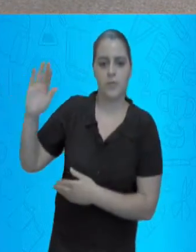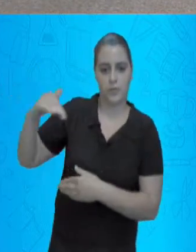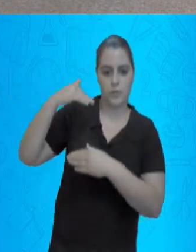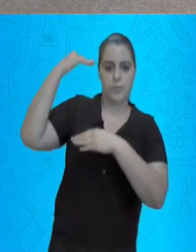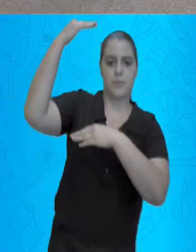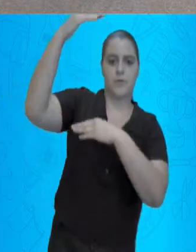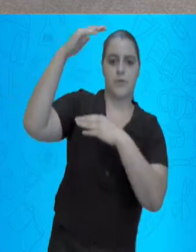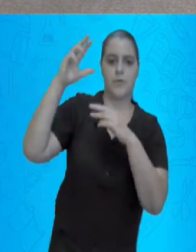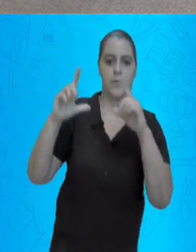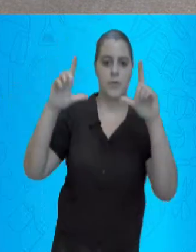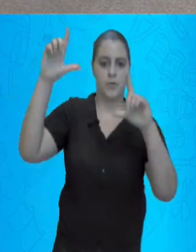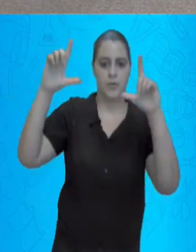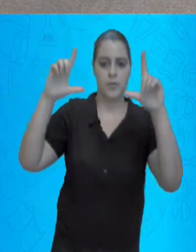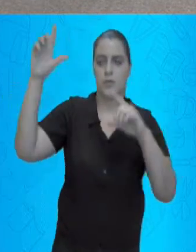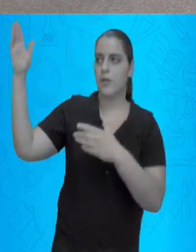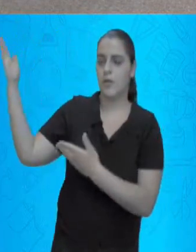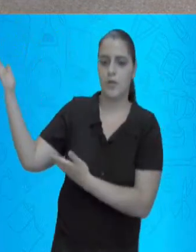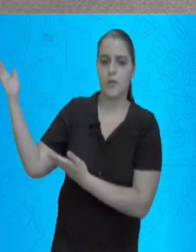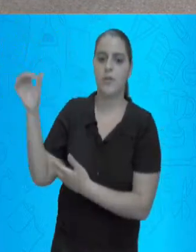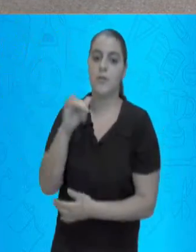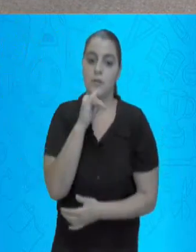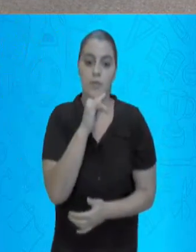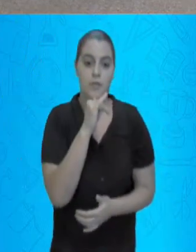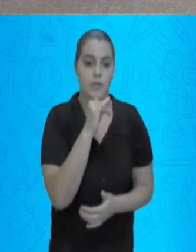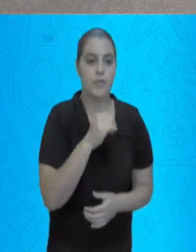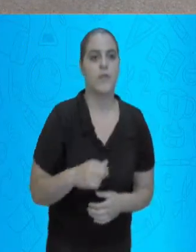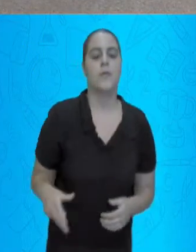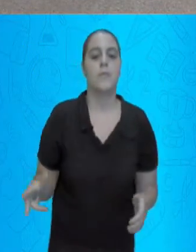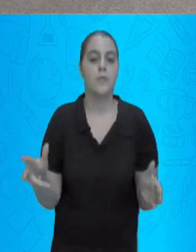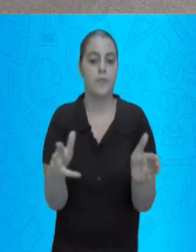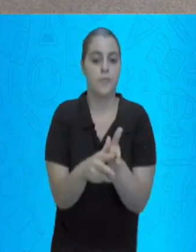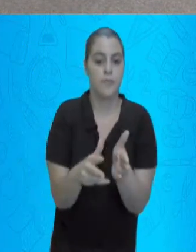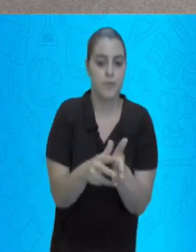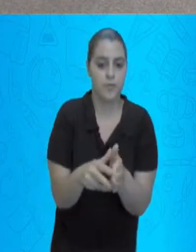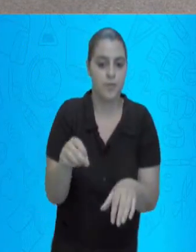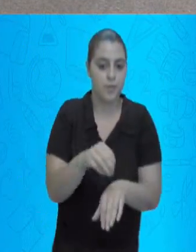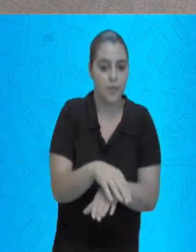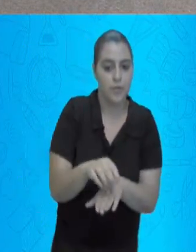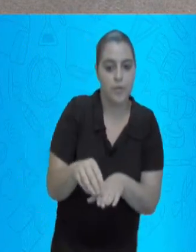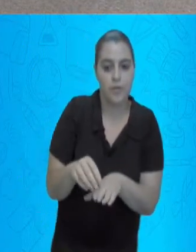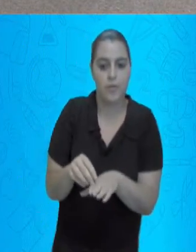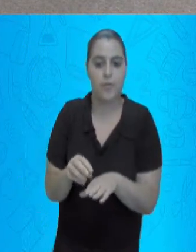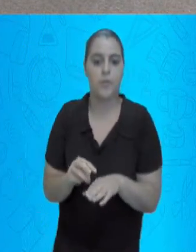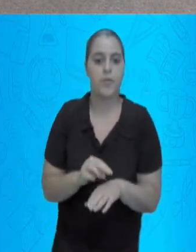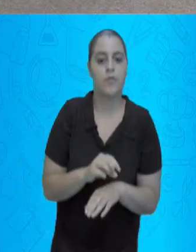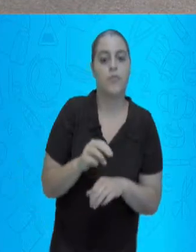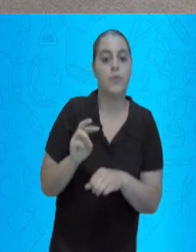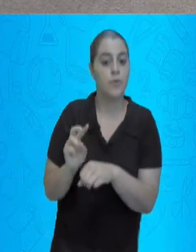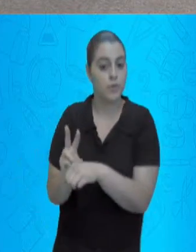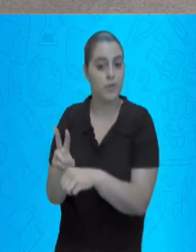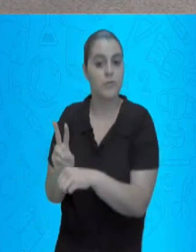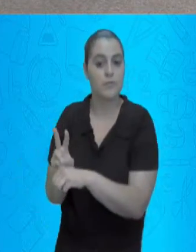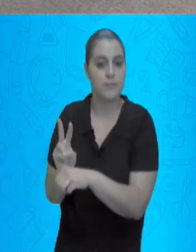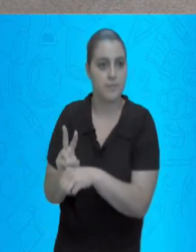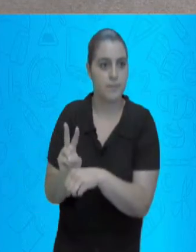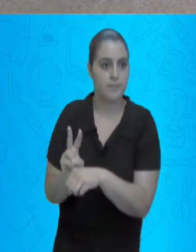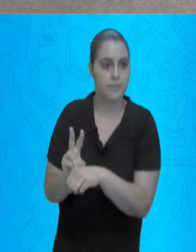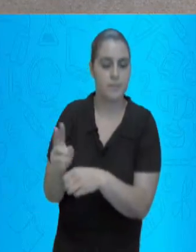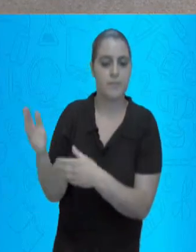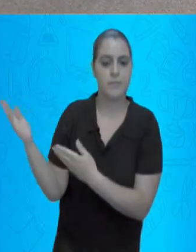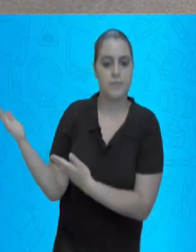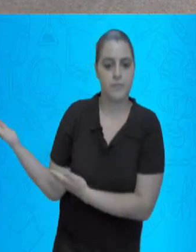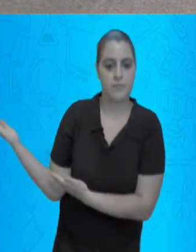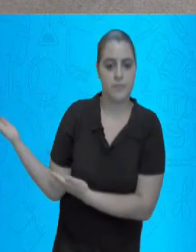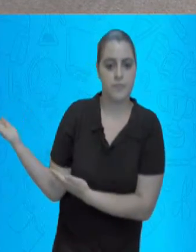tem também um exemplo de fossilização do tipo preservação. Ali